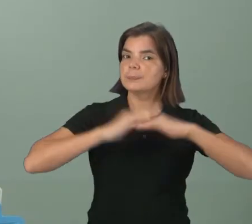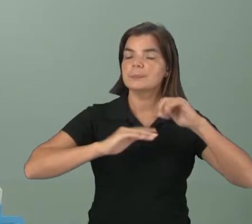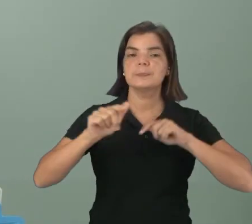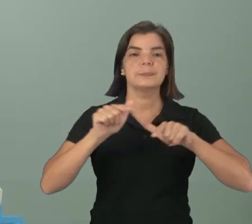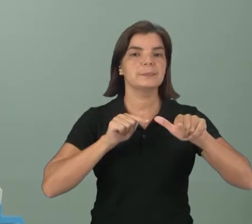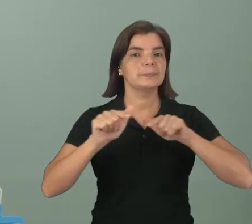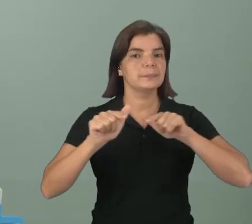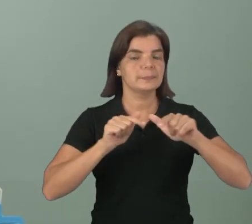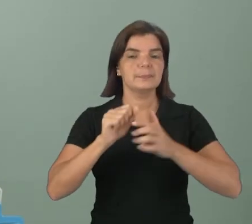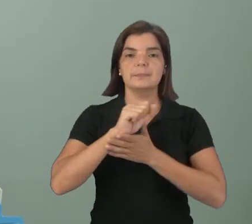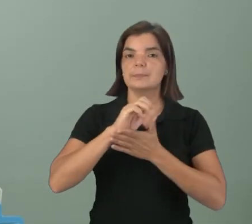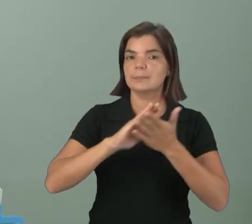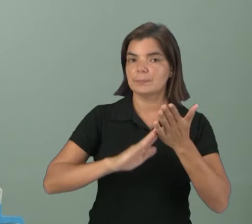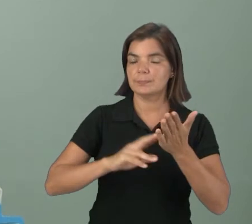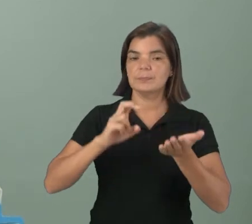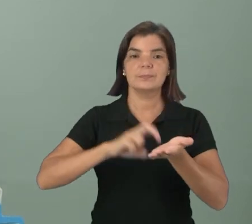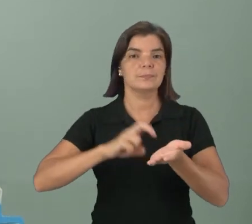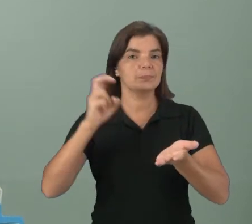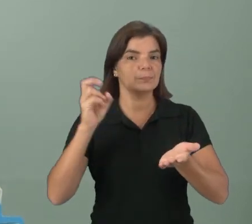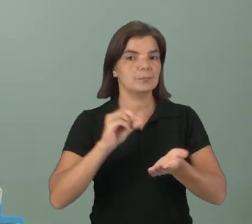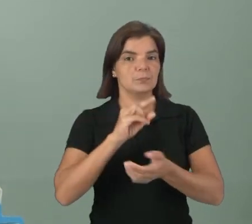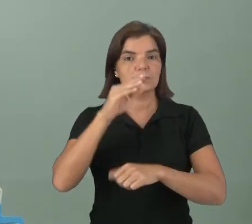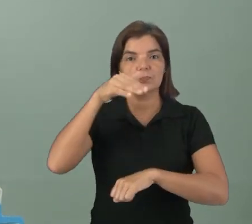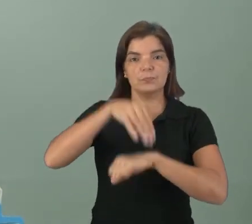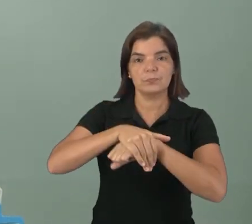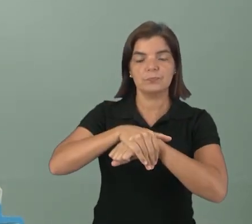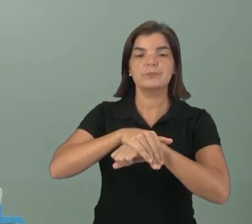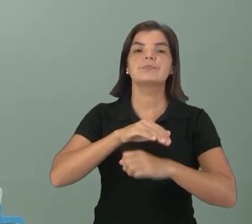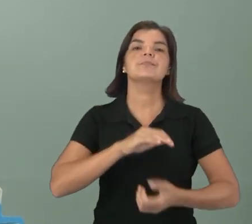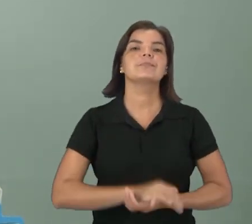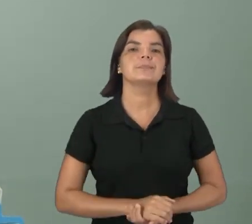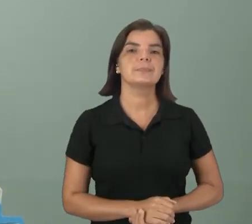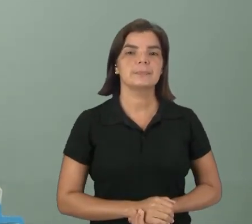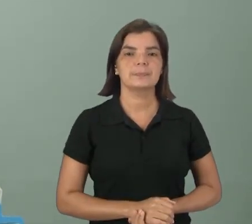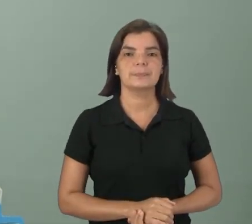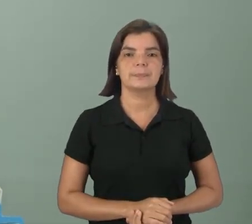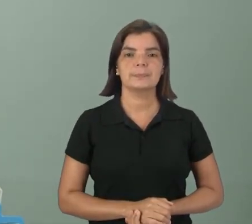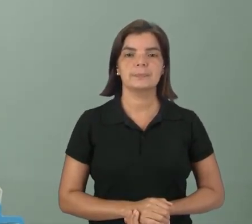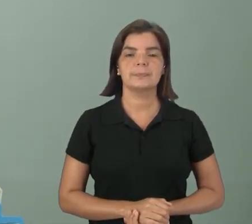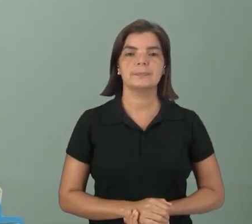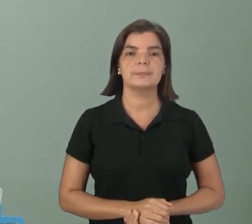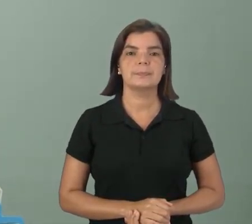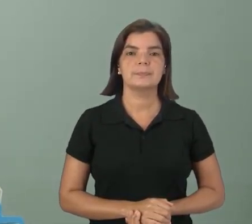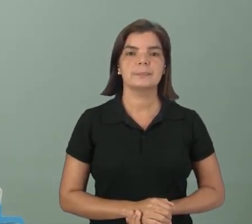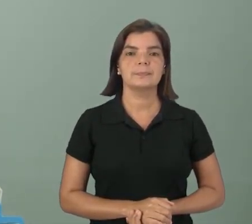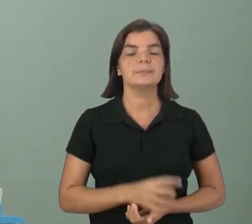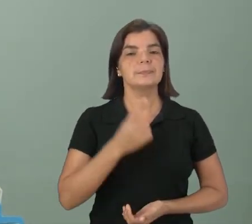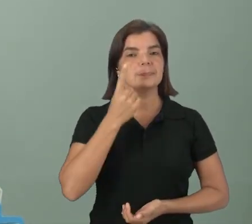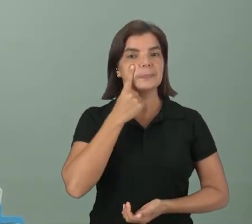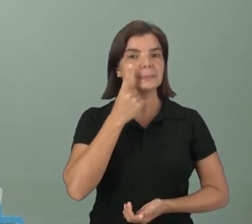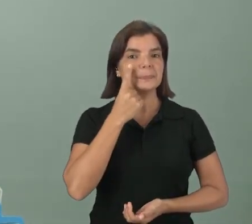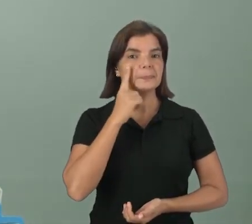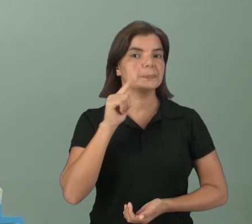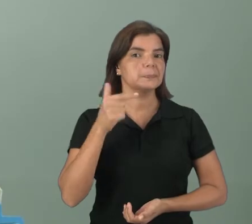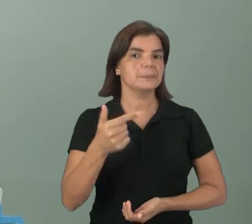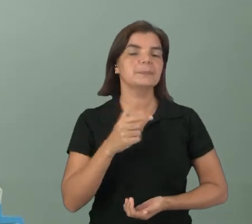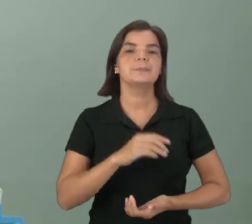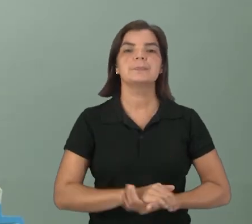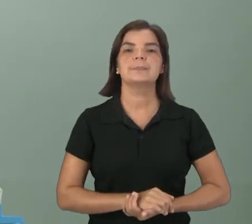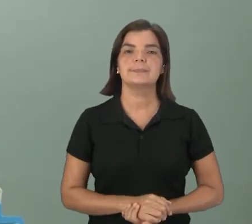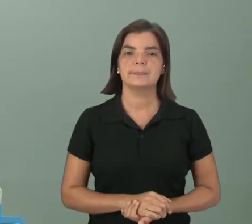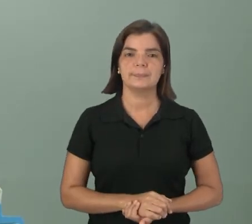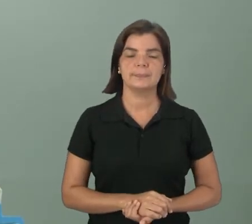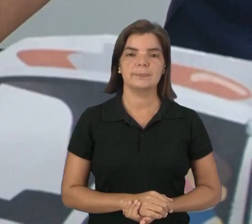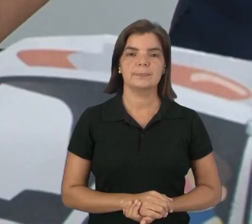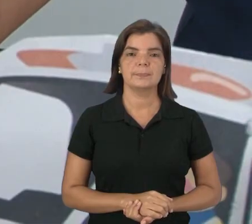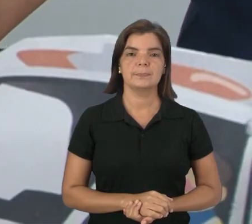e suas atividades no período do dia ou da noite certo vamos deixar ele aqui ó